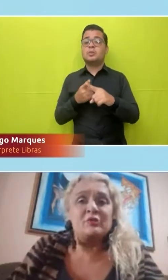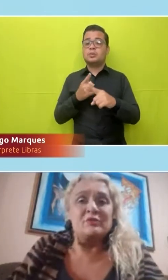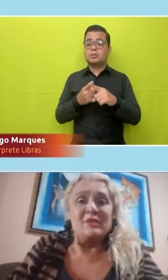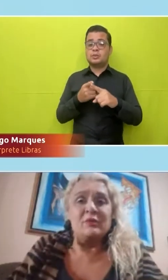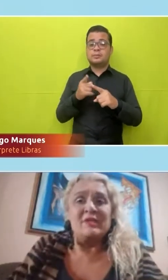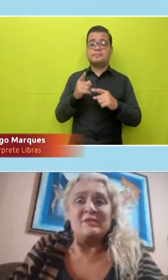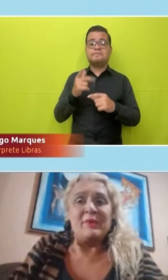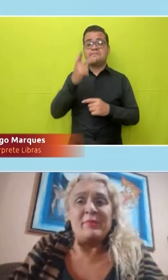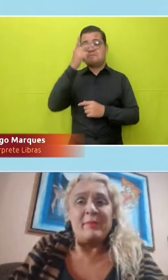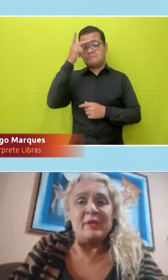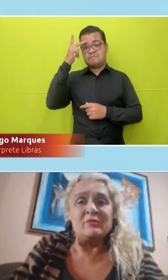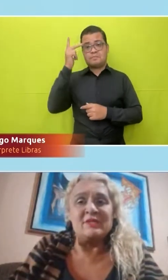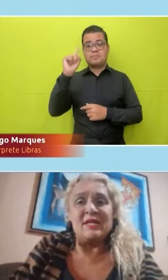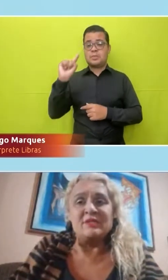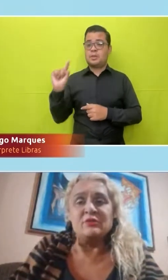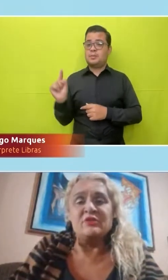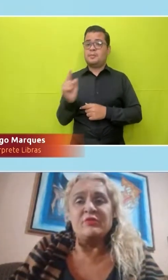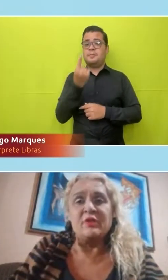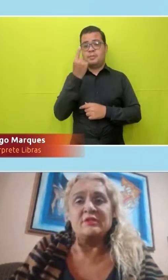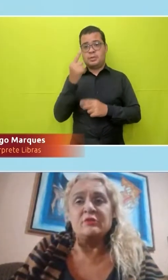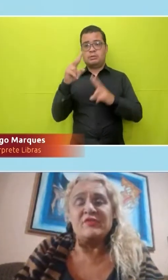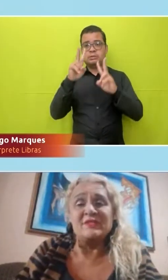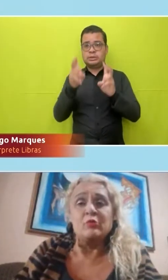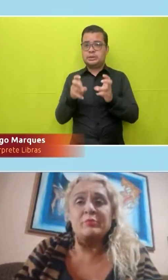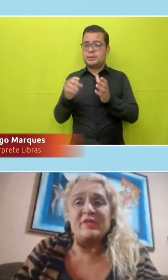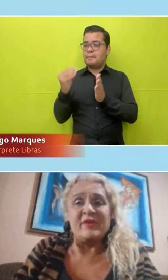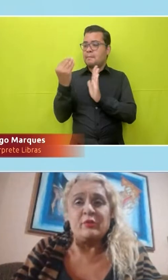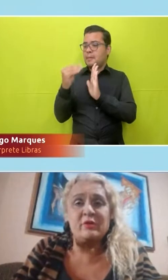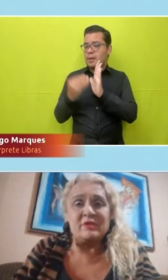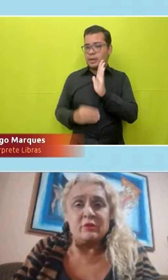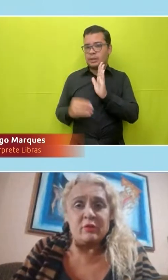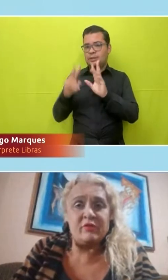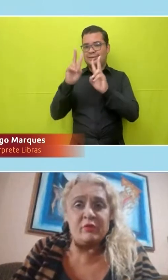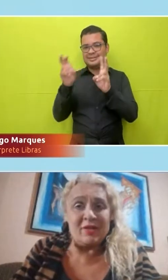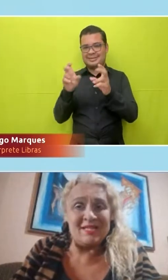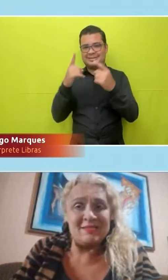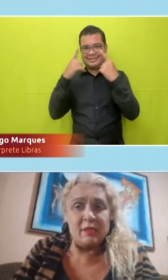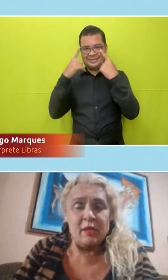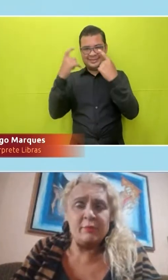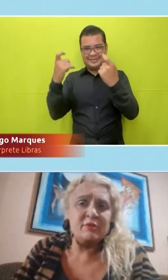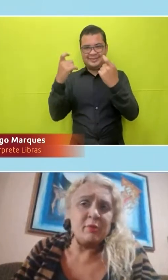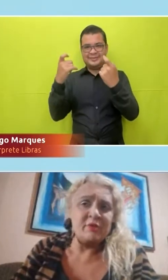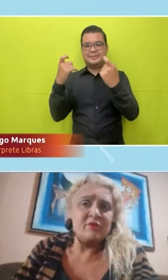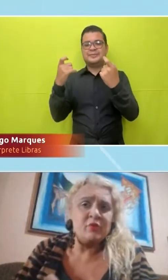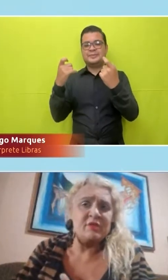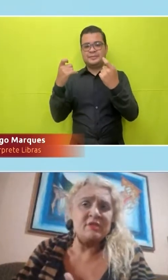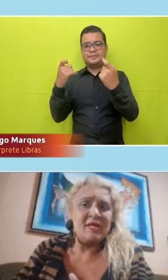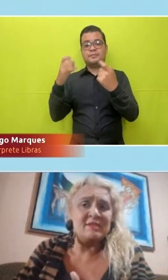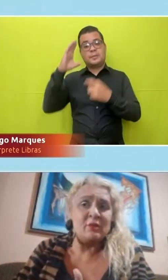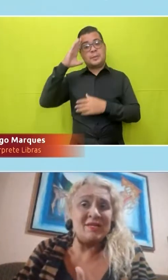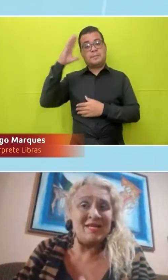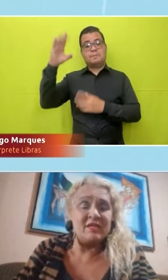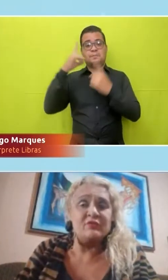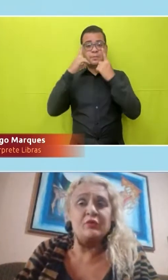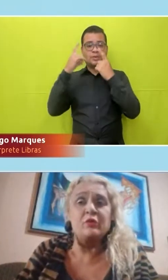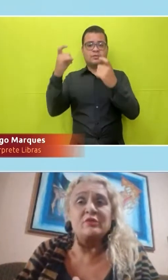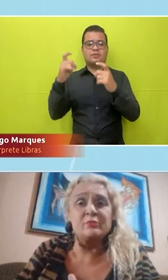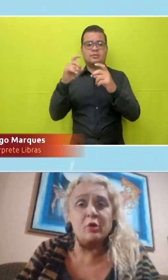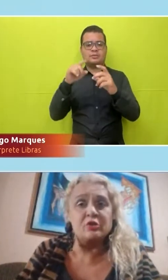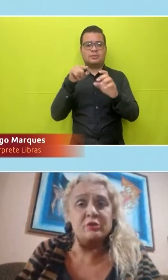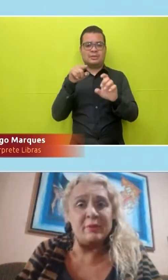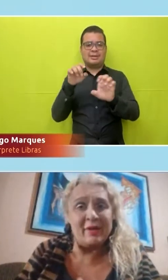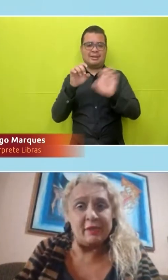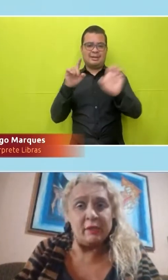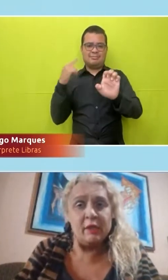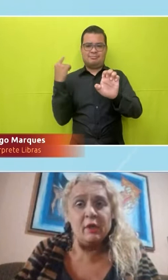para a discussão desse mapeamento das relações de violência, fazendo o Observatório Nacional da Violência, principalmente a violência em relação a gays, foi Luiz